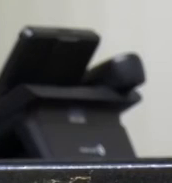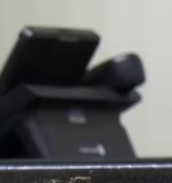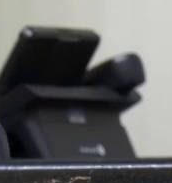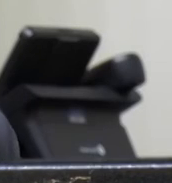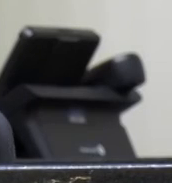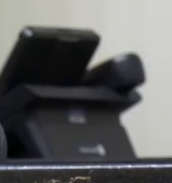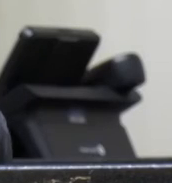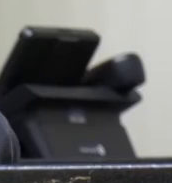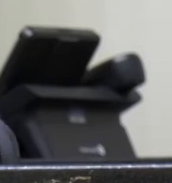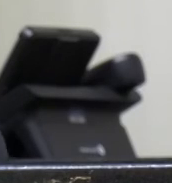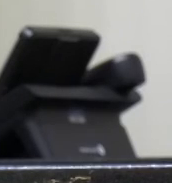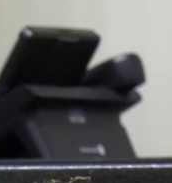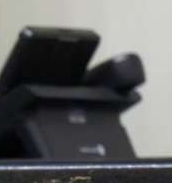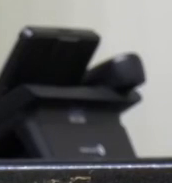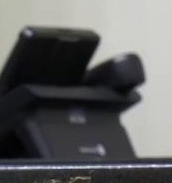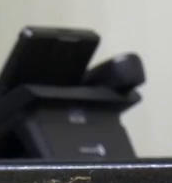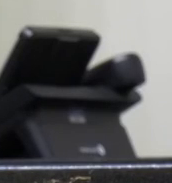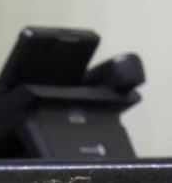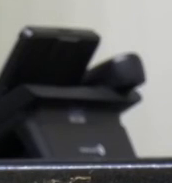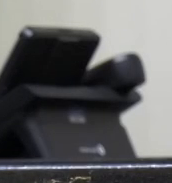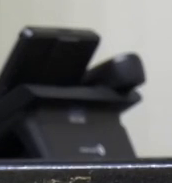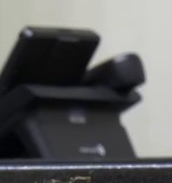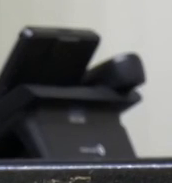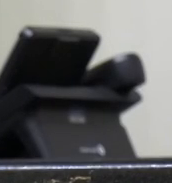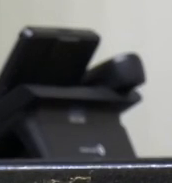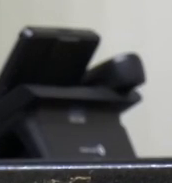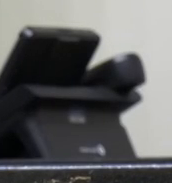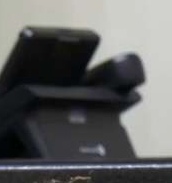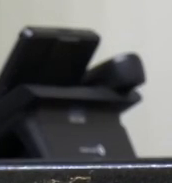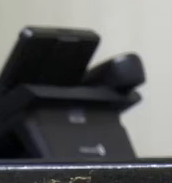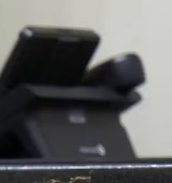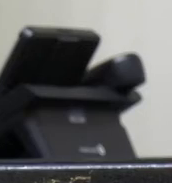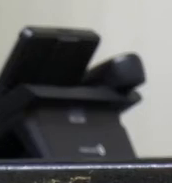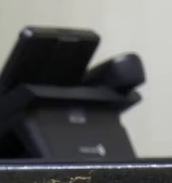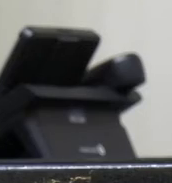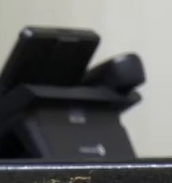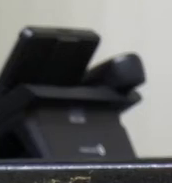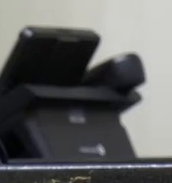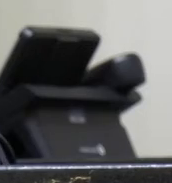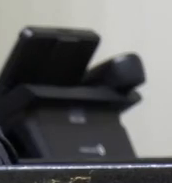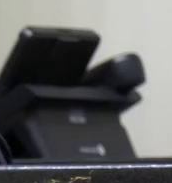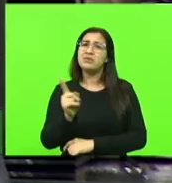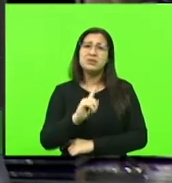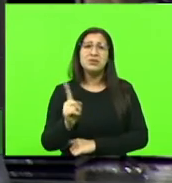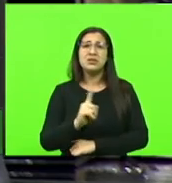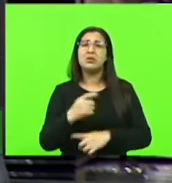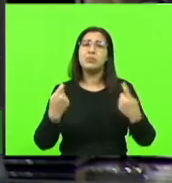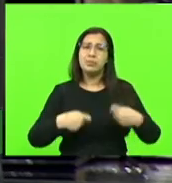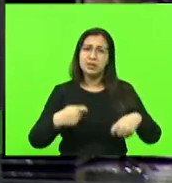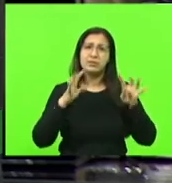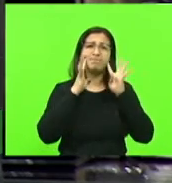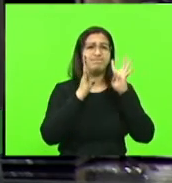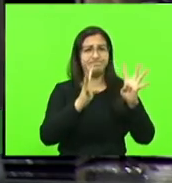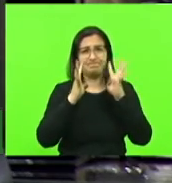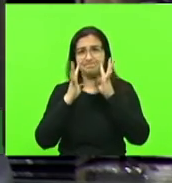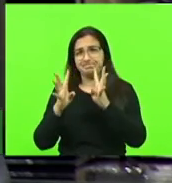havia anunciado a retomada dessas cirurgias em agosto deste ano, mas mudou a previsão para novembro. Então eu trago